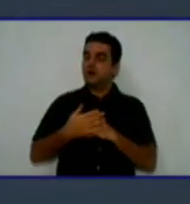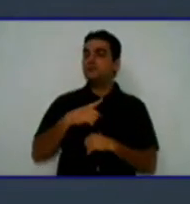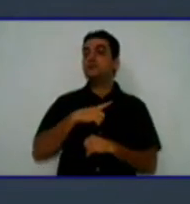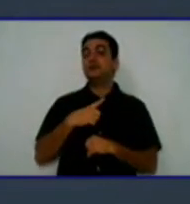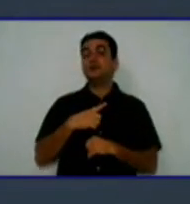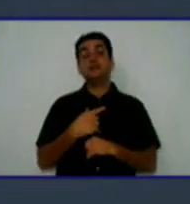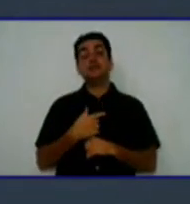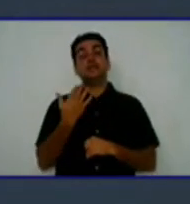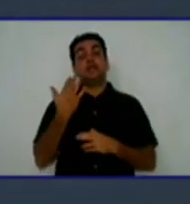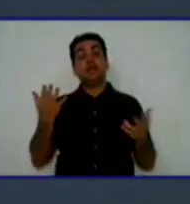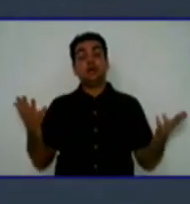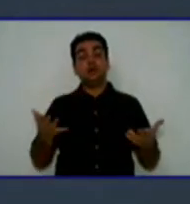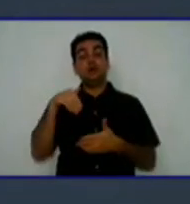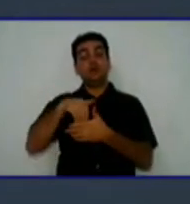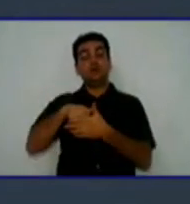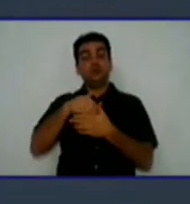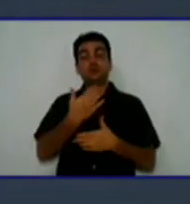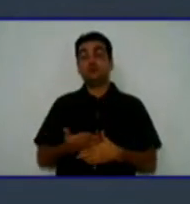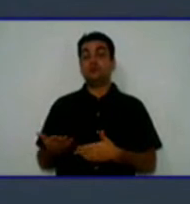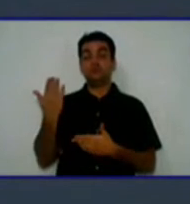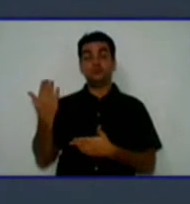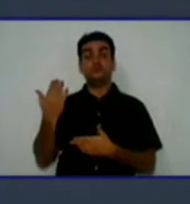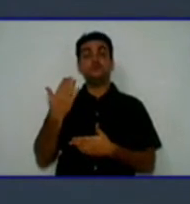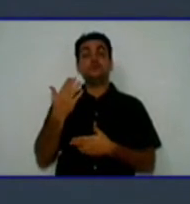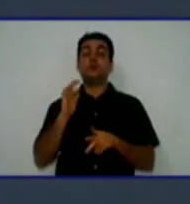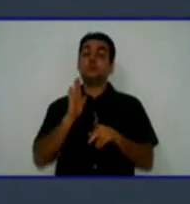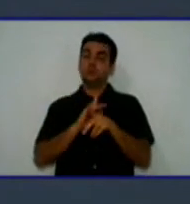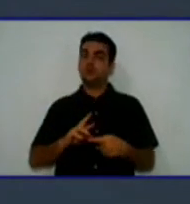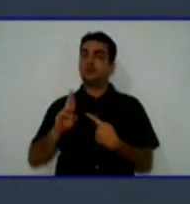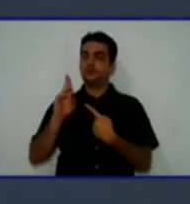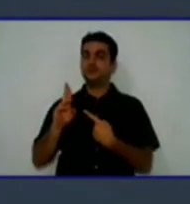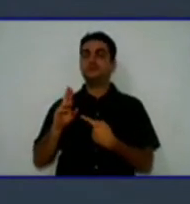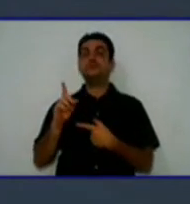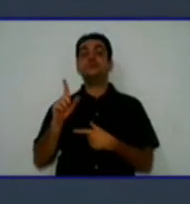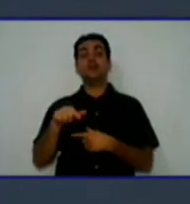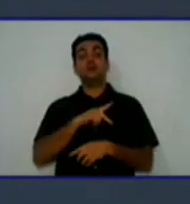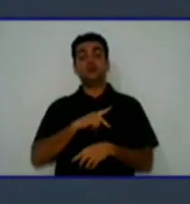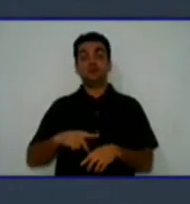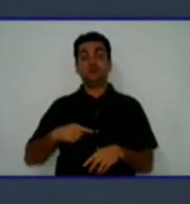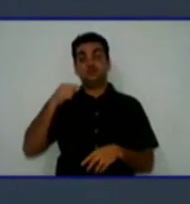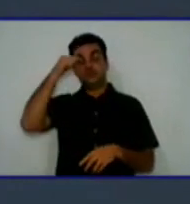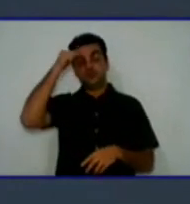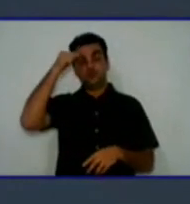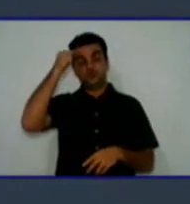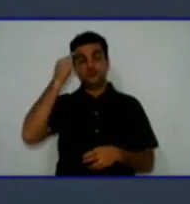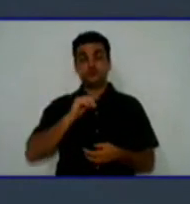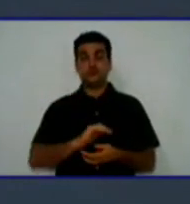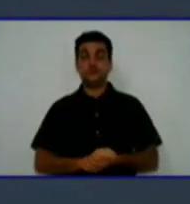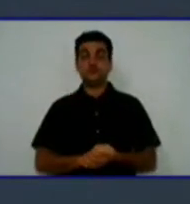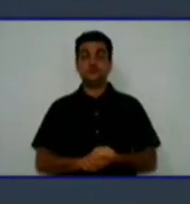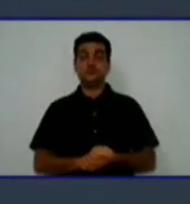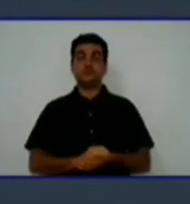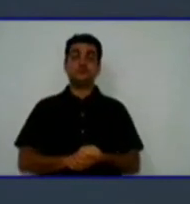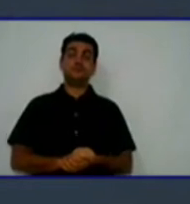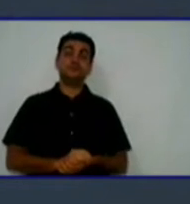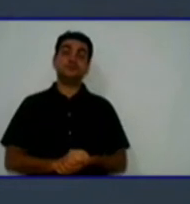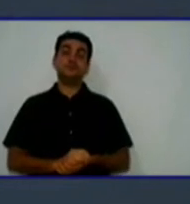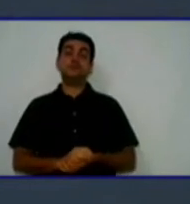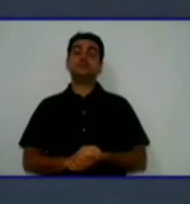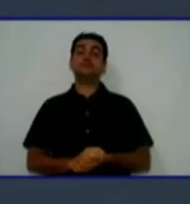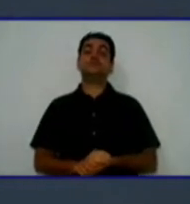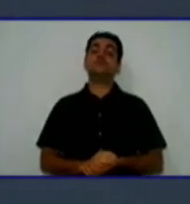consta do voto do eminente ministro relator, nosso presidente, ministro Luiz Roberto Barroso. Porém, a